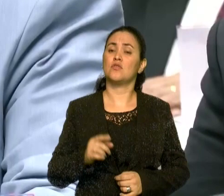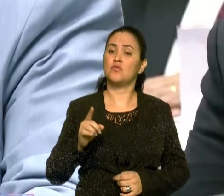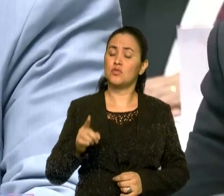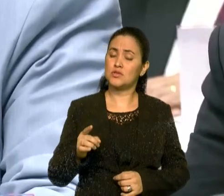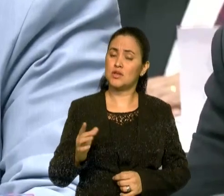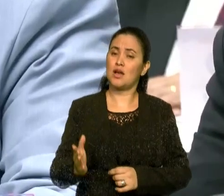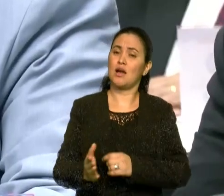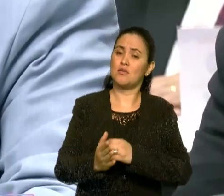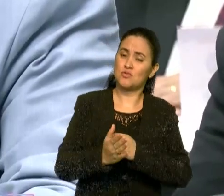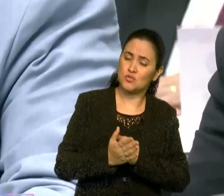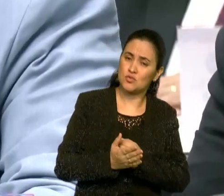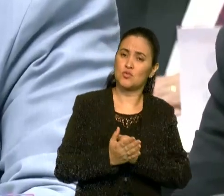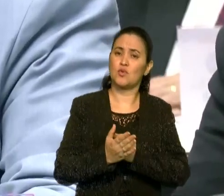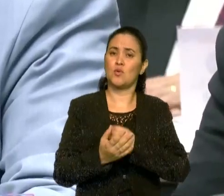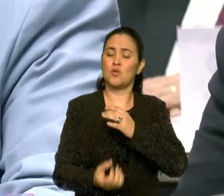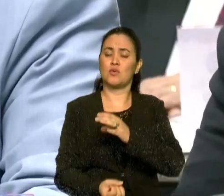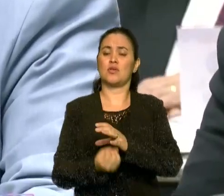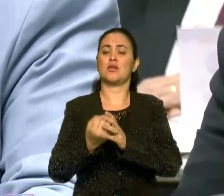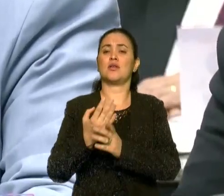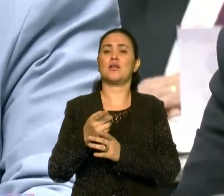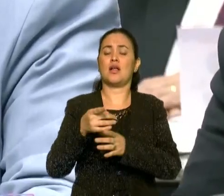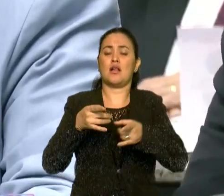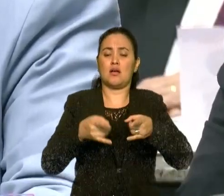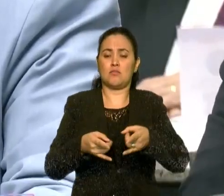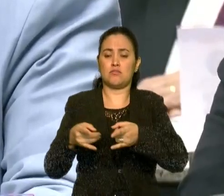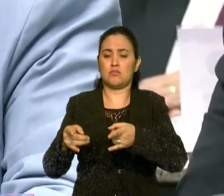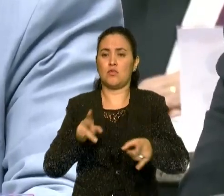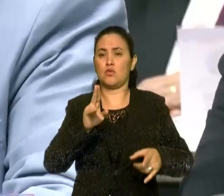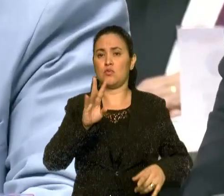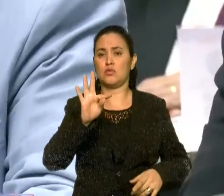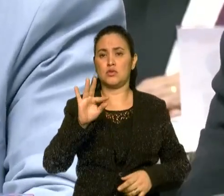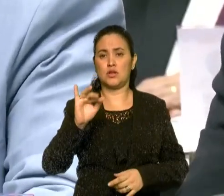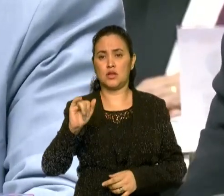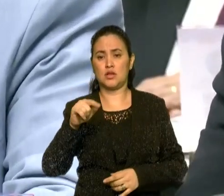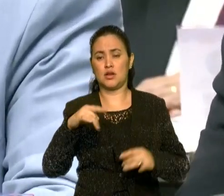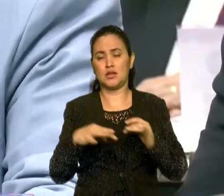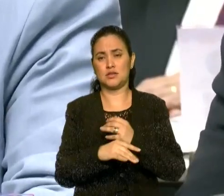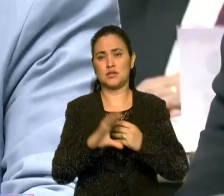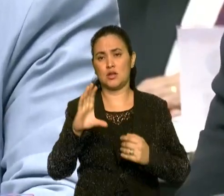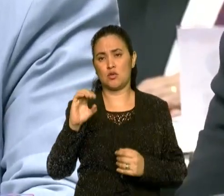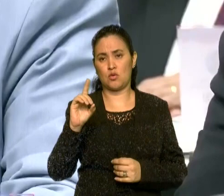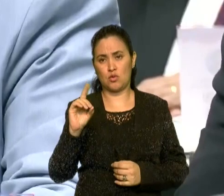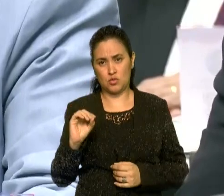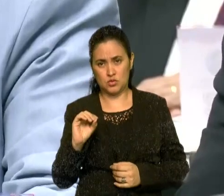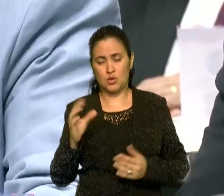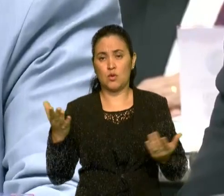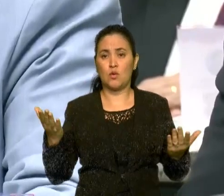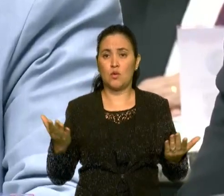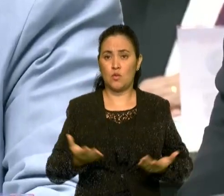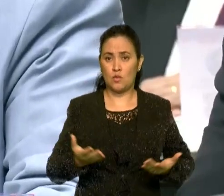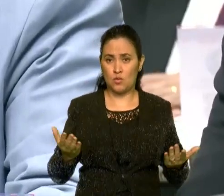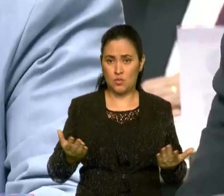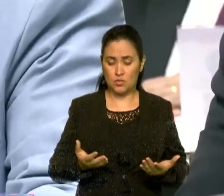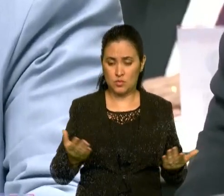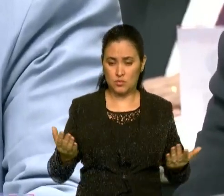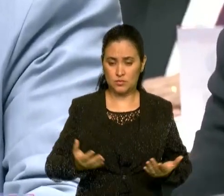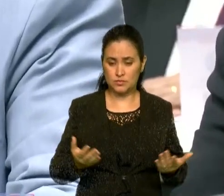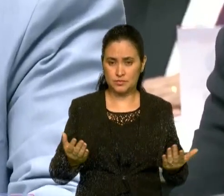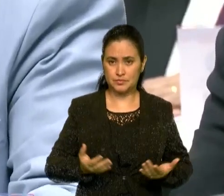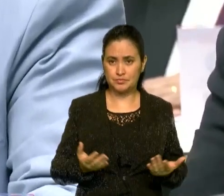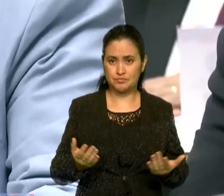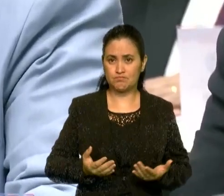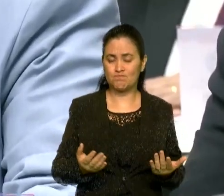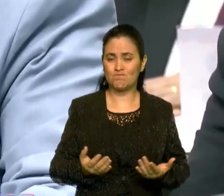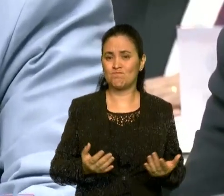nos ajudou a implantar um leito de UTI para a cidade de Codó, que hoje está à mercê de fechar